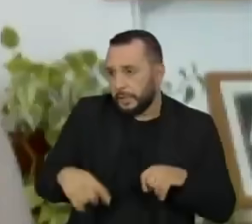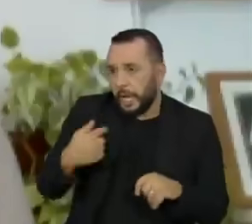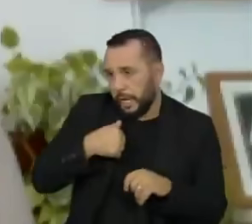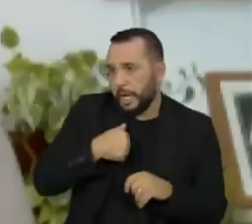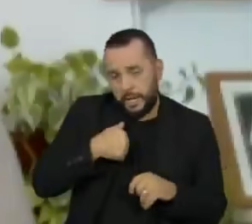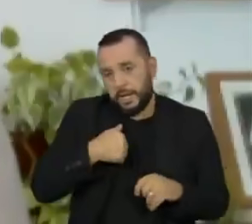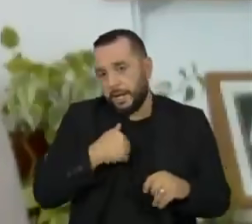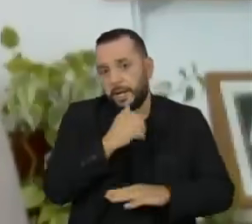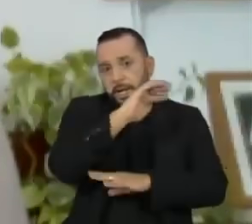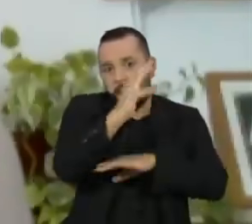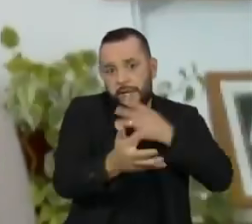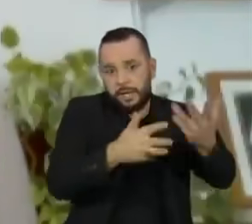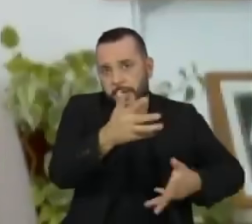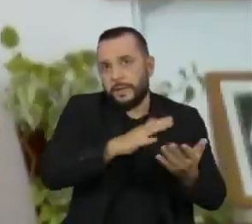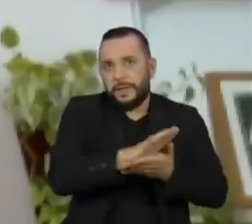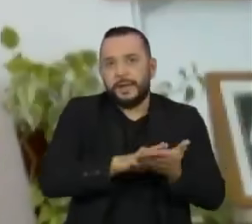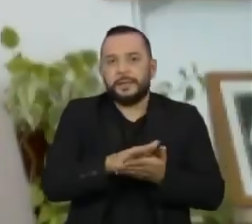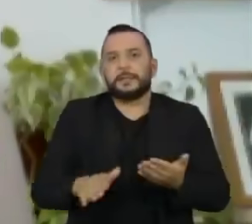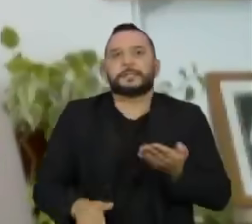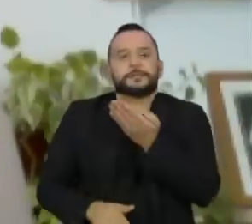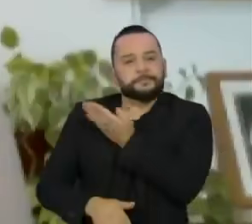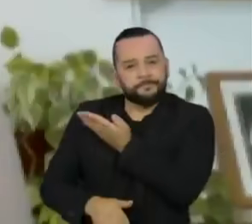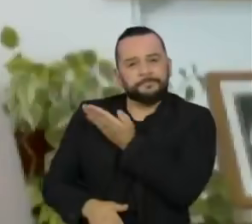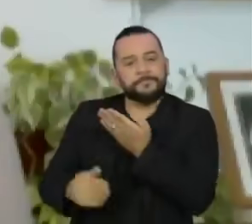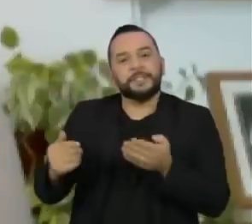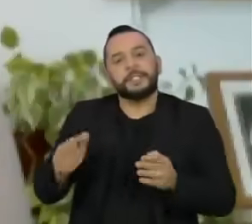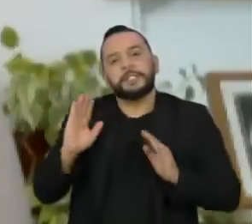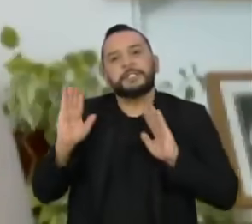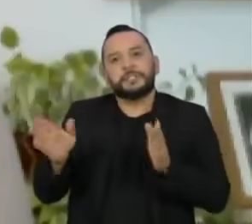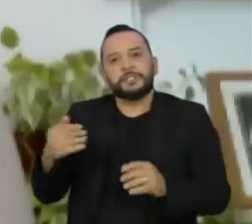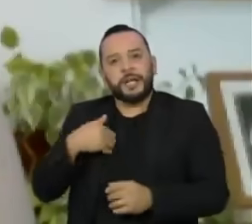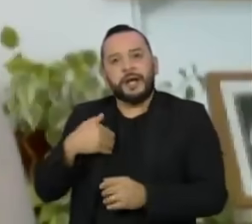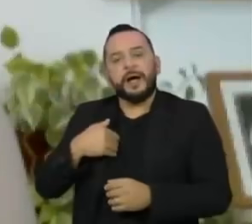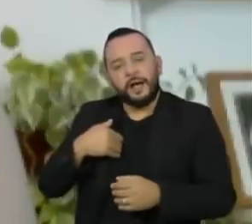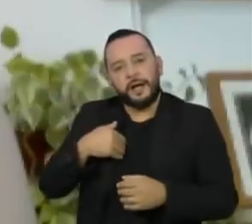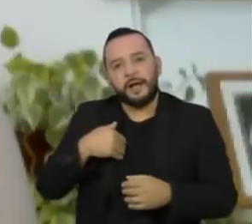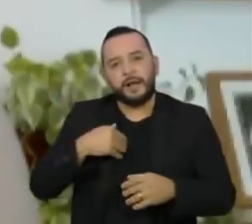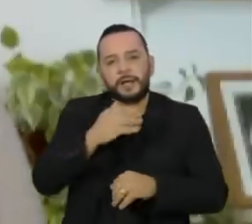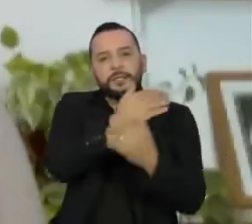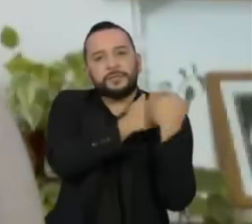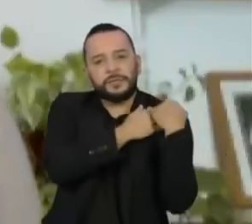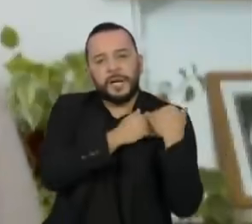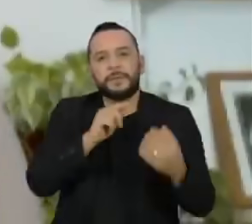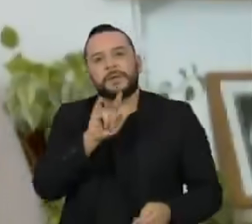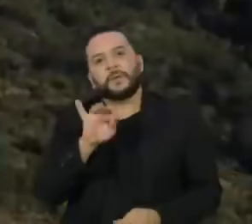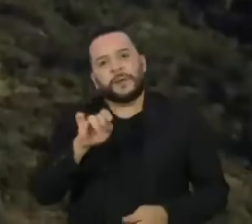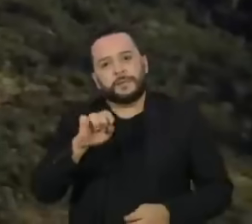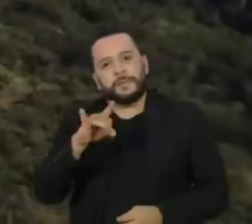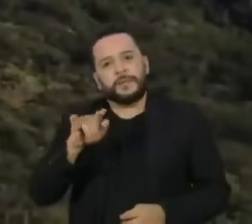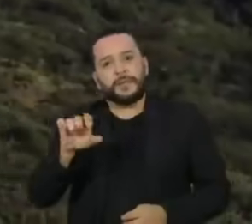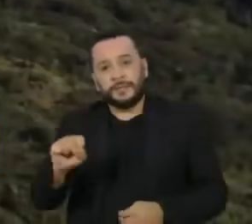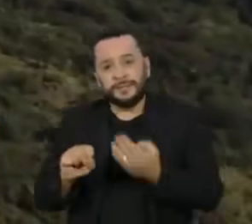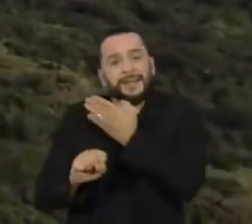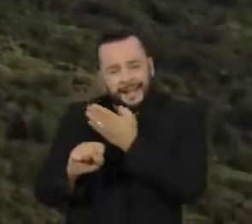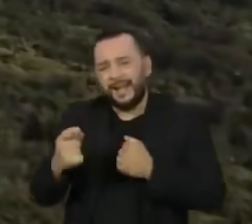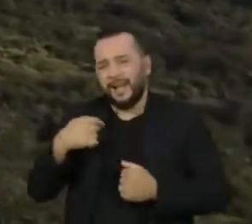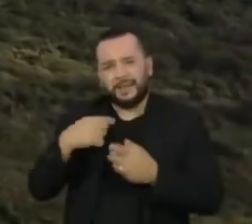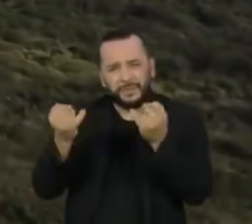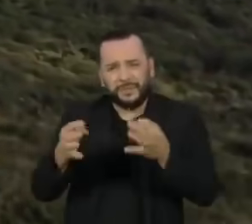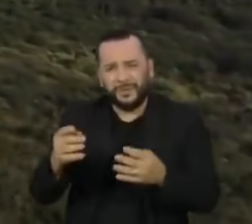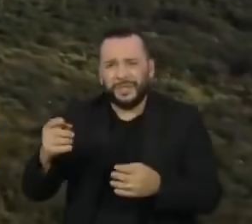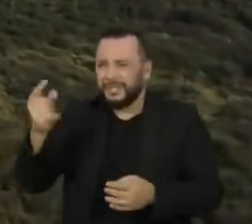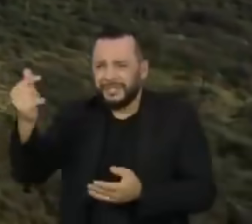coordenadora de Clima e Justiça do Greenpeace, o pedido de liberação de novos recursos não se sustenta, uma vez que o